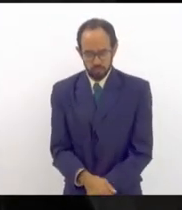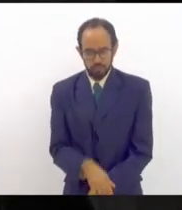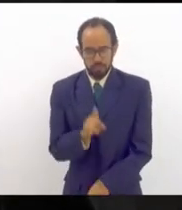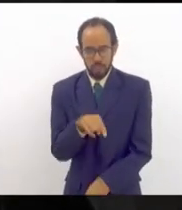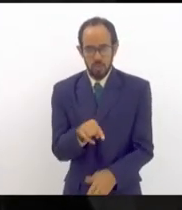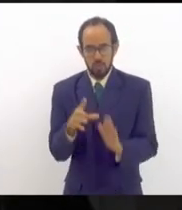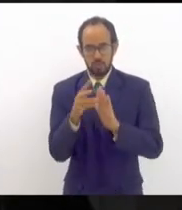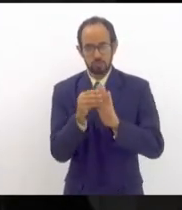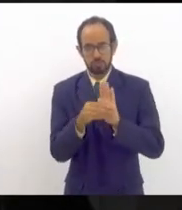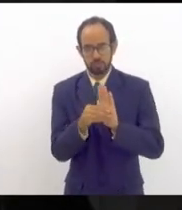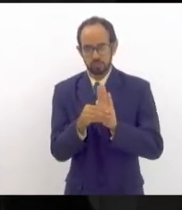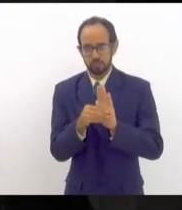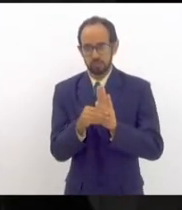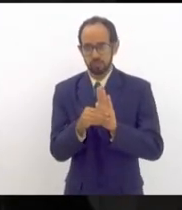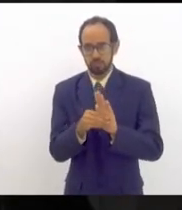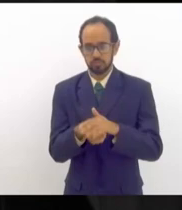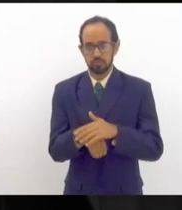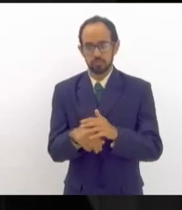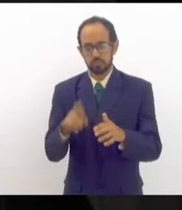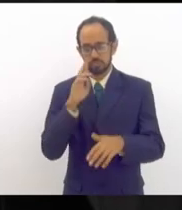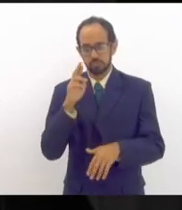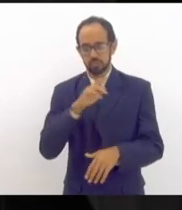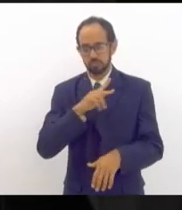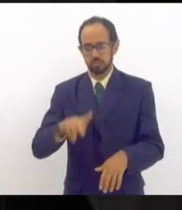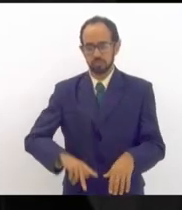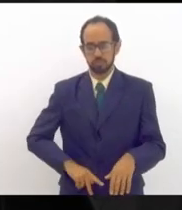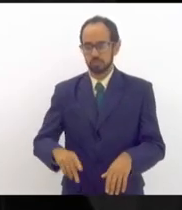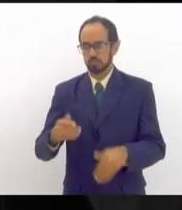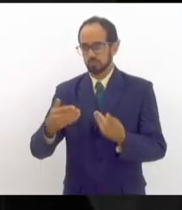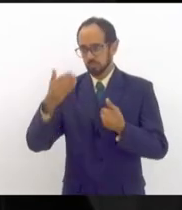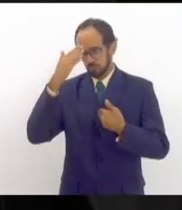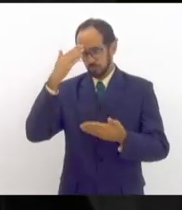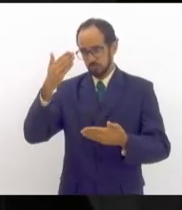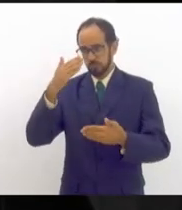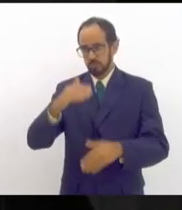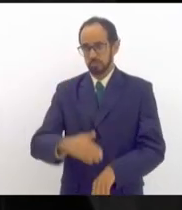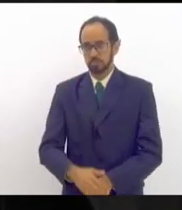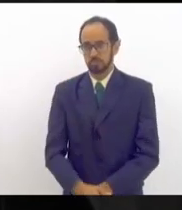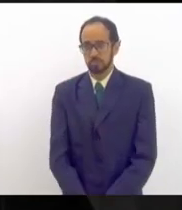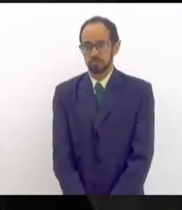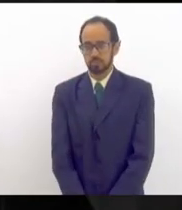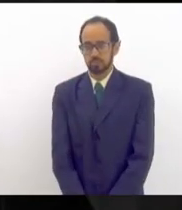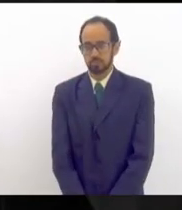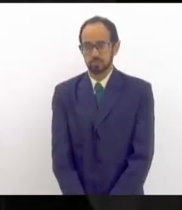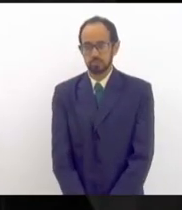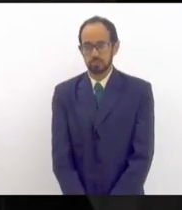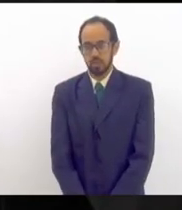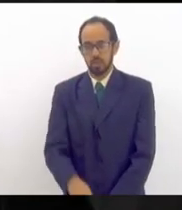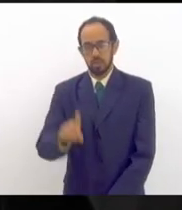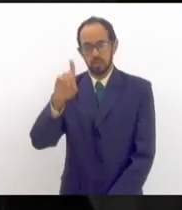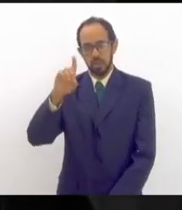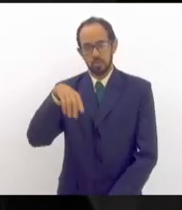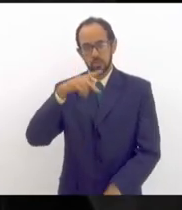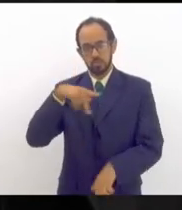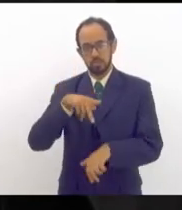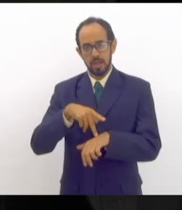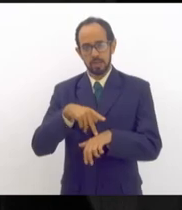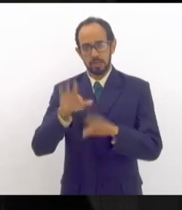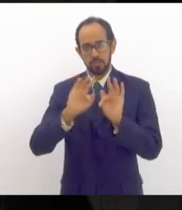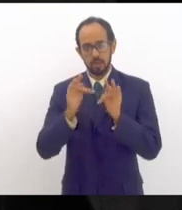aqui o registro senhora Presidente Muito obrigado pela palavra Deus Pátria família e